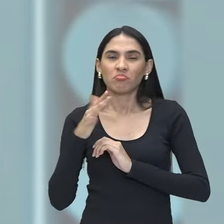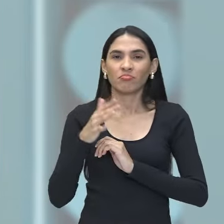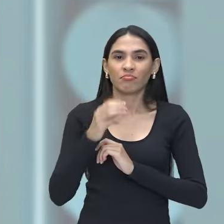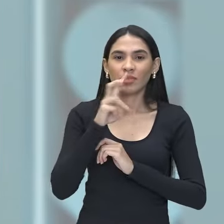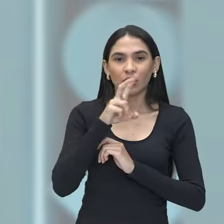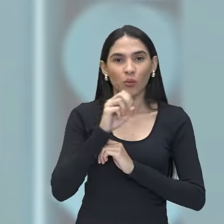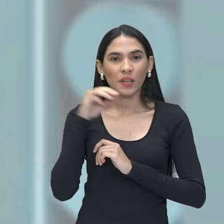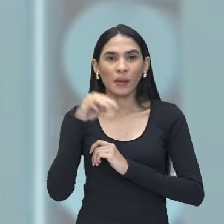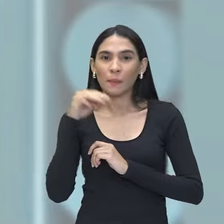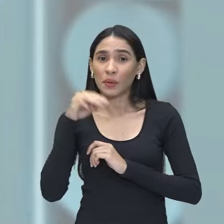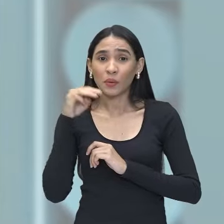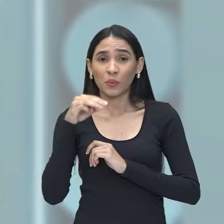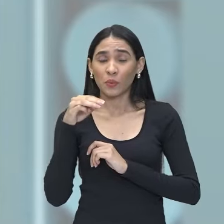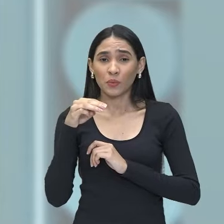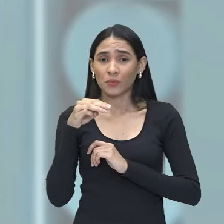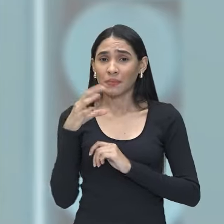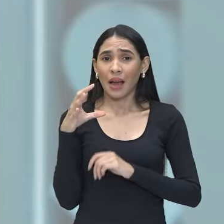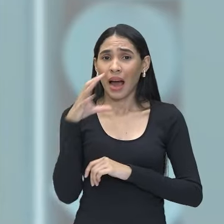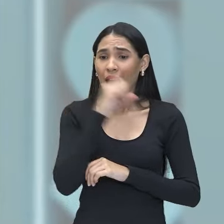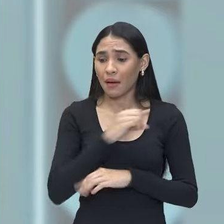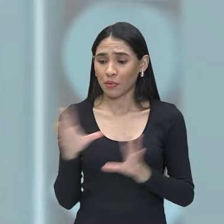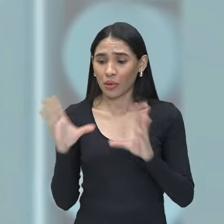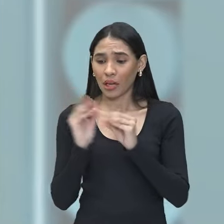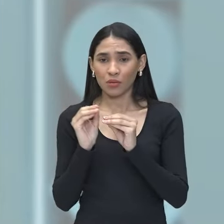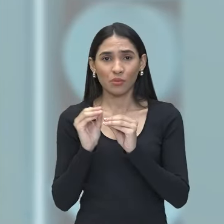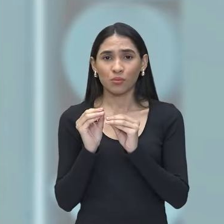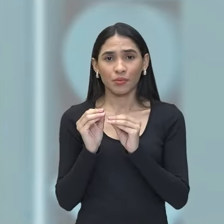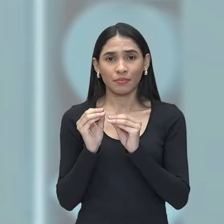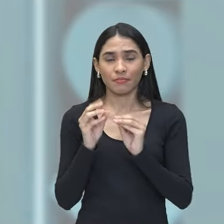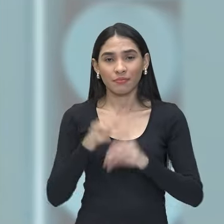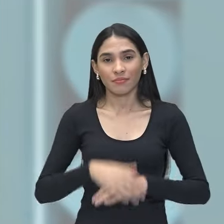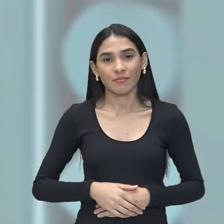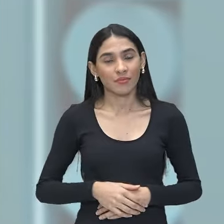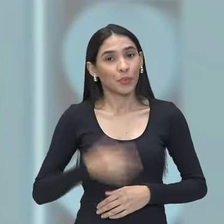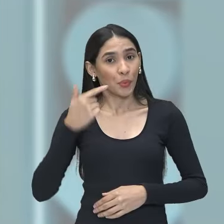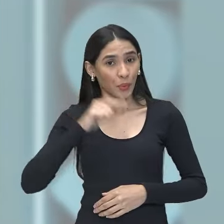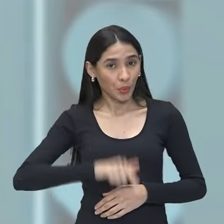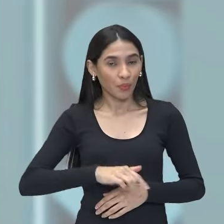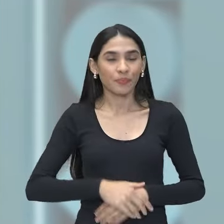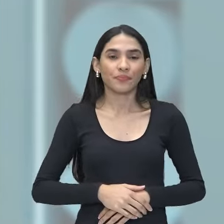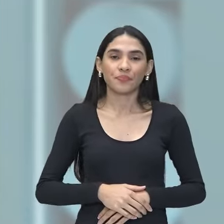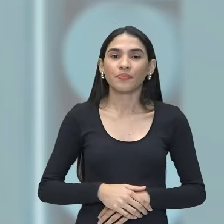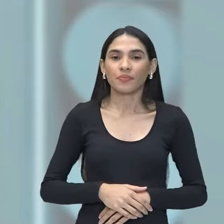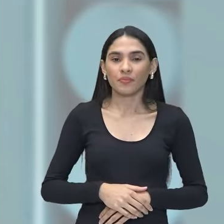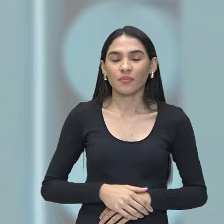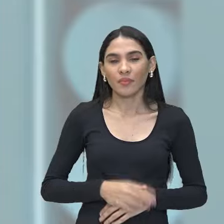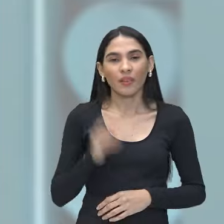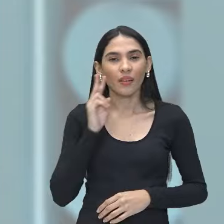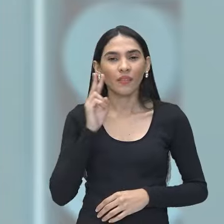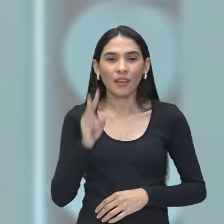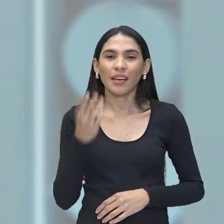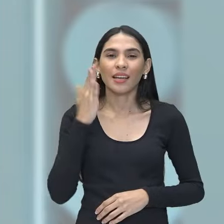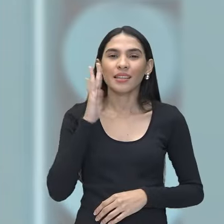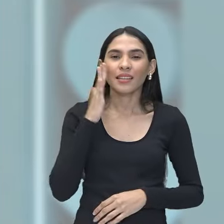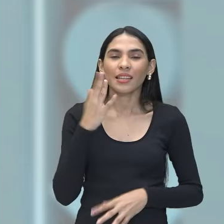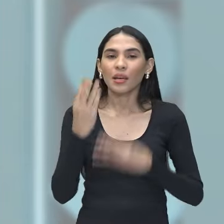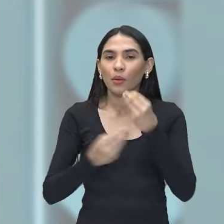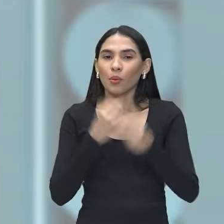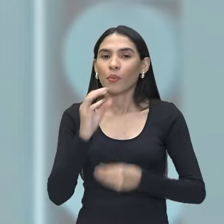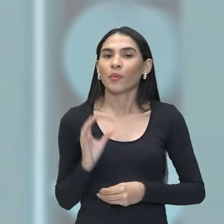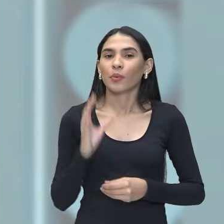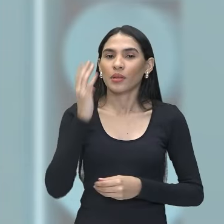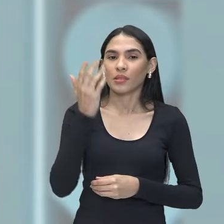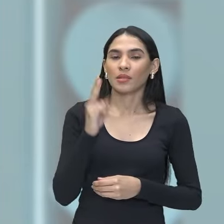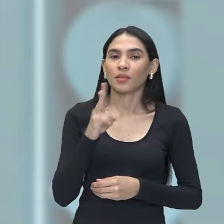50 minutos em algumas poucas linhas e, mais uma vez, ele consegue ter noção de quais